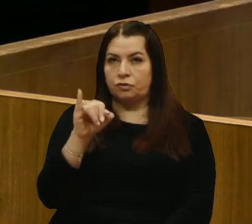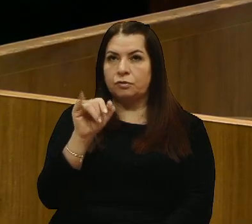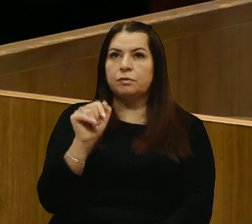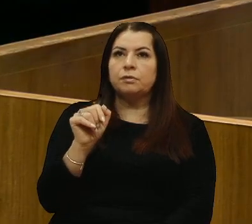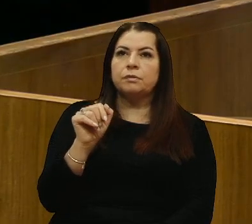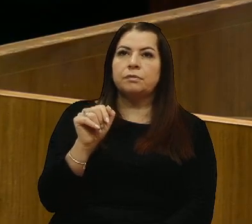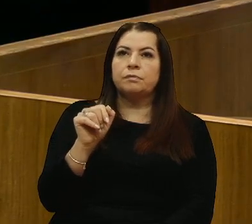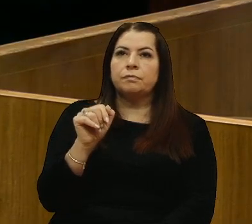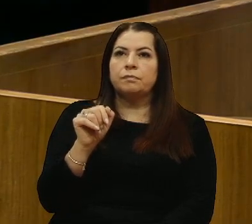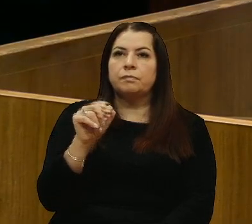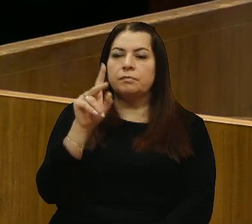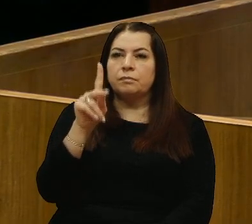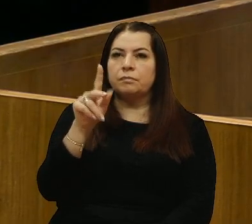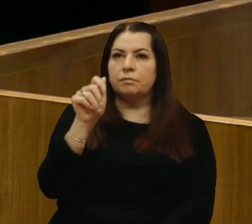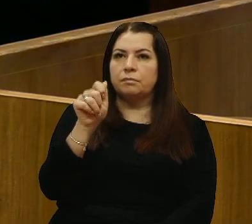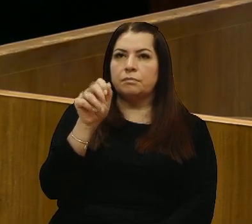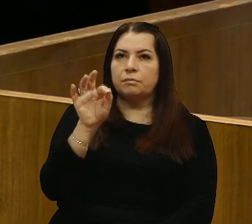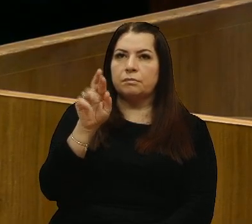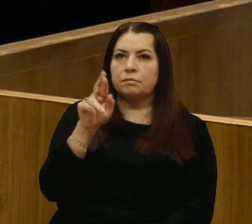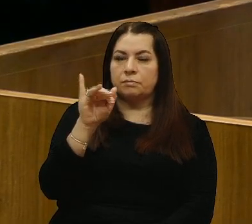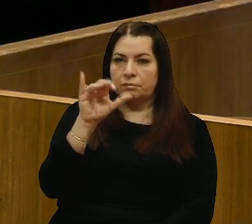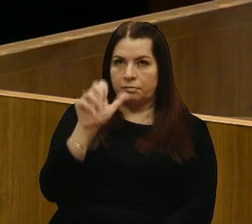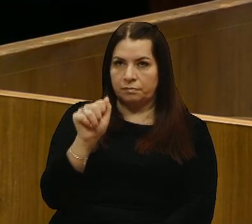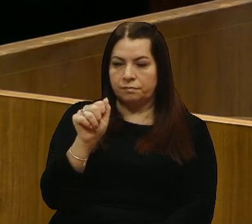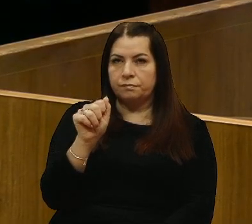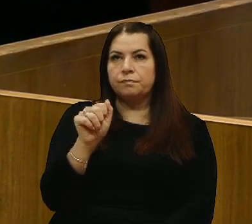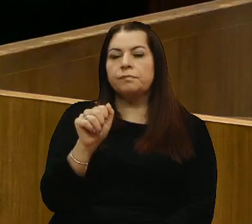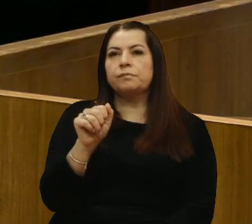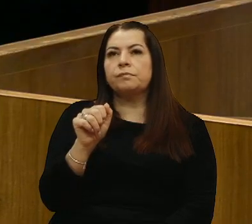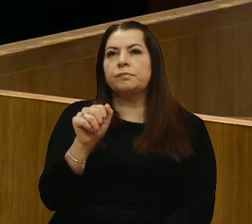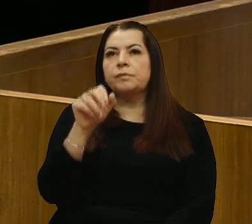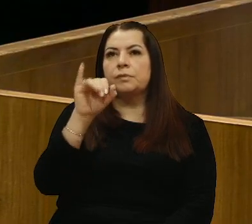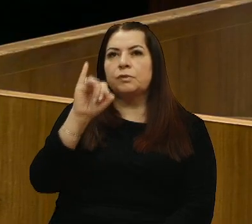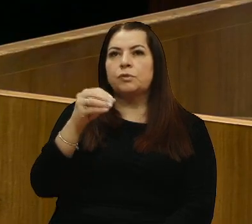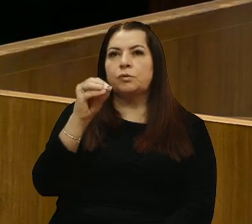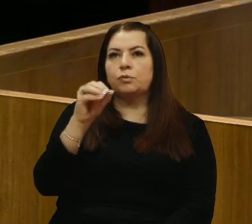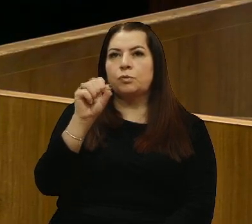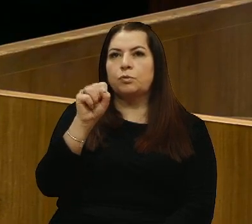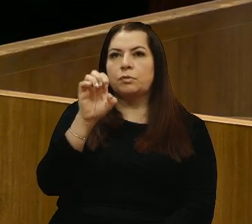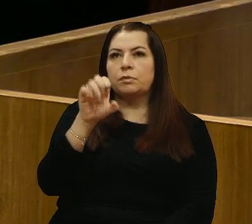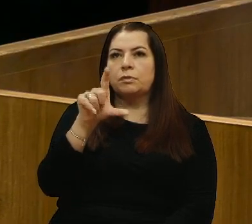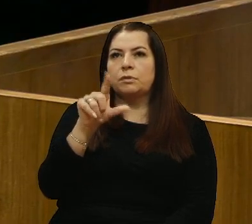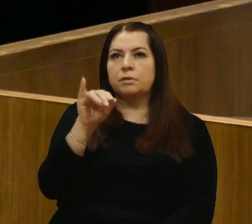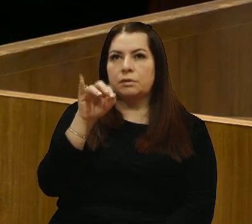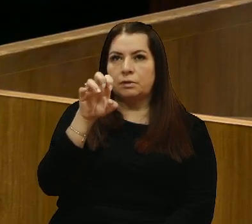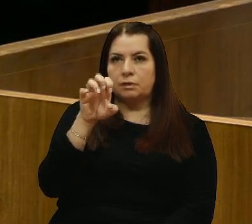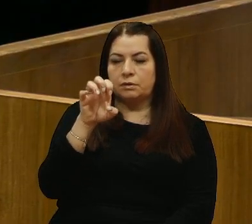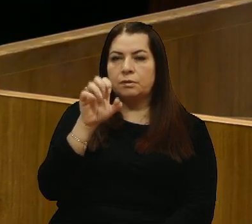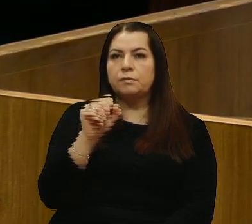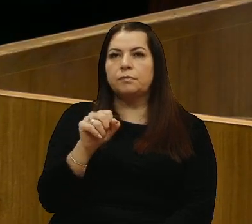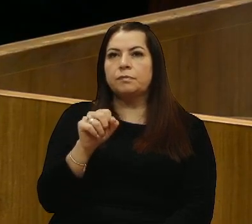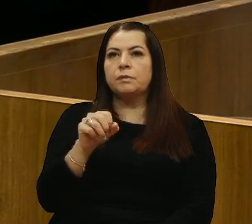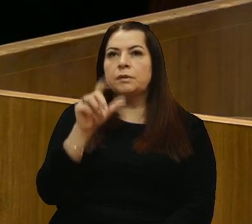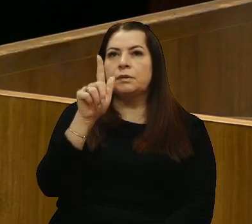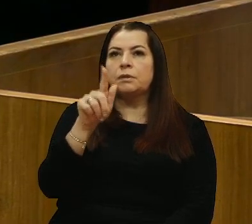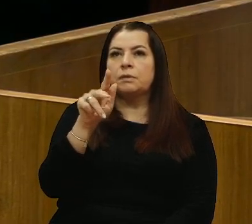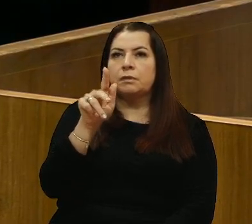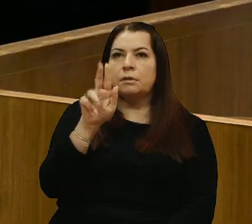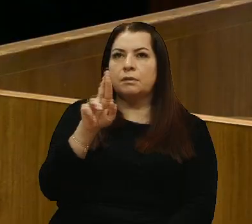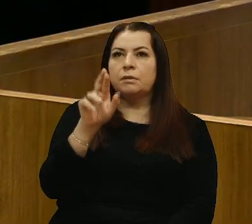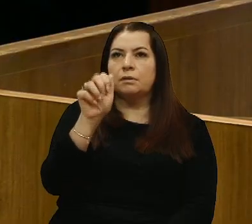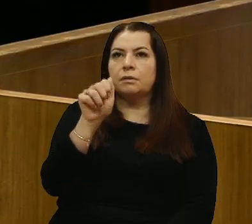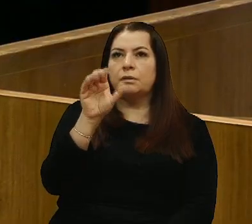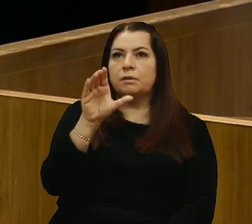Santana, Patrícia Gomes da Silva, Josilene Maria da Silva, Graciela